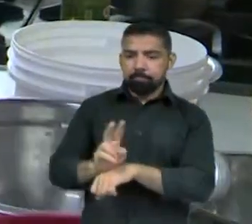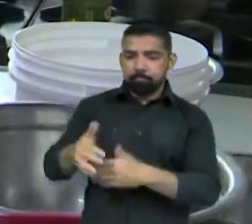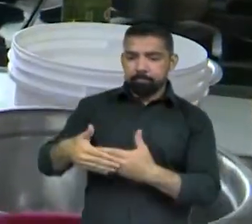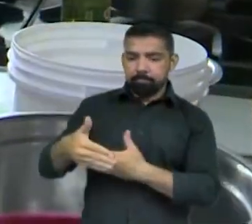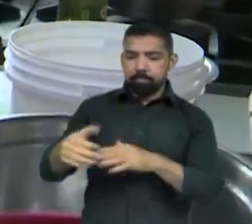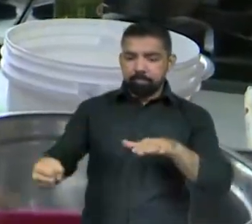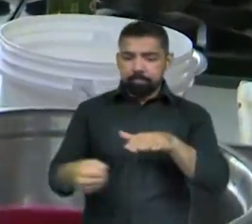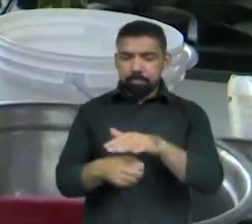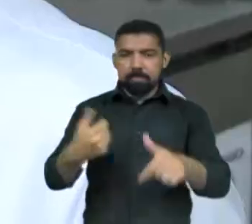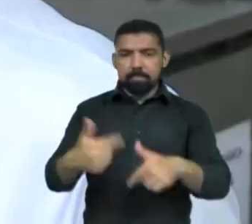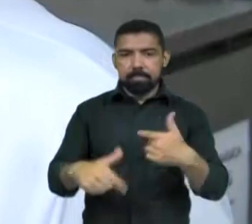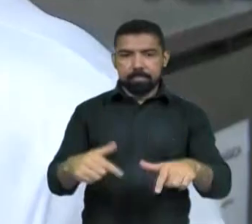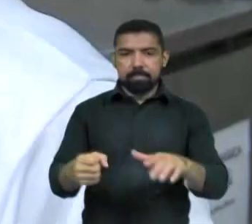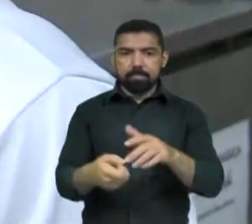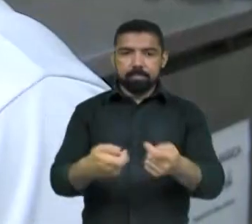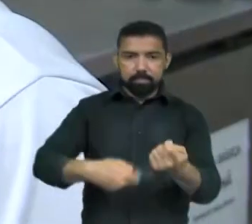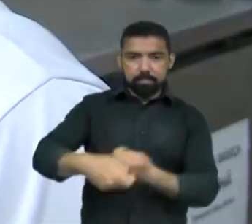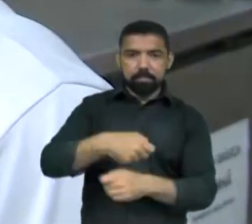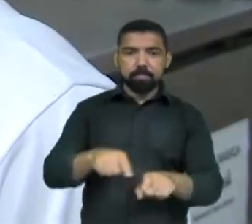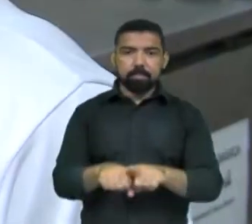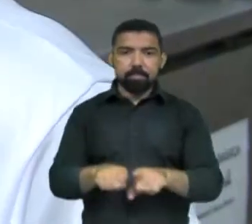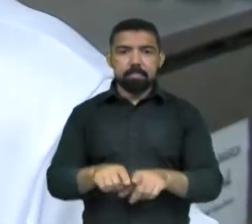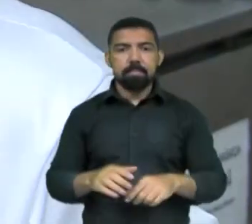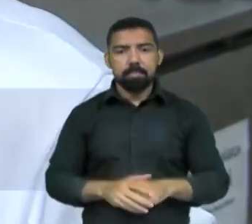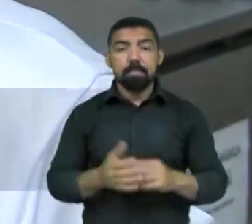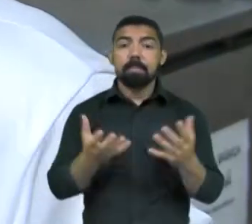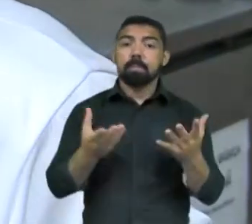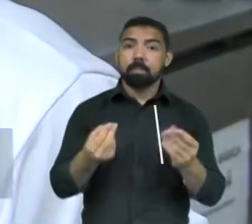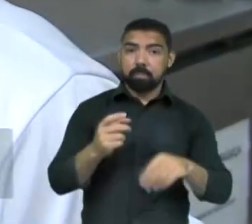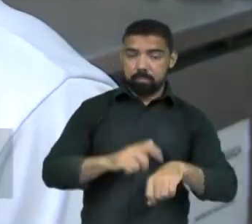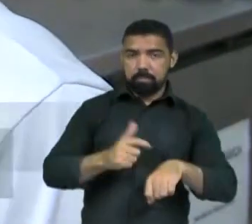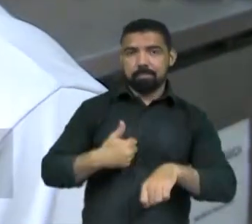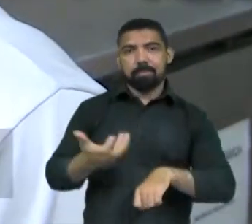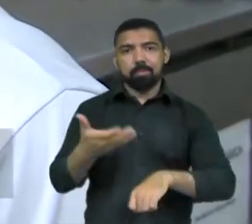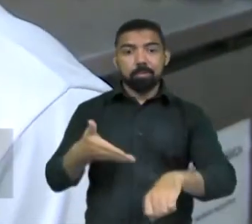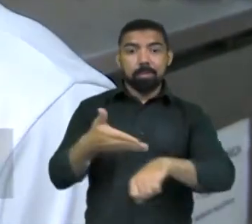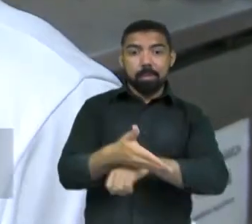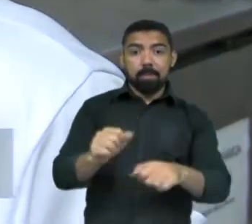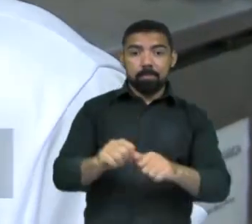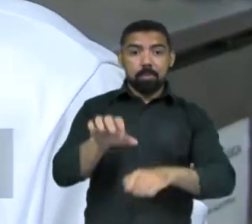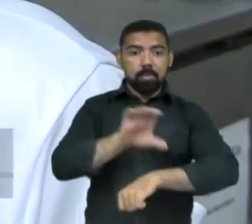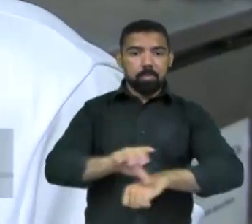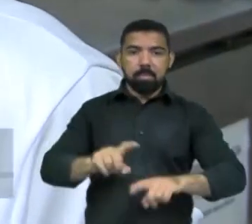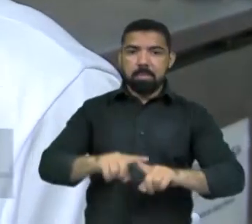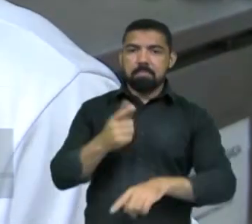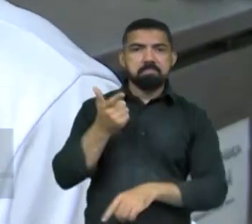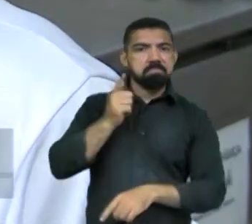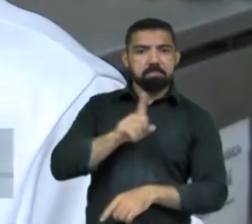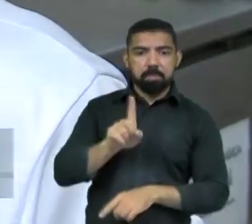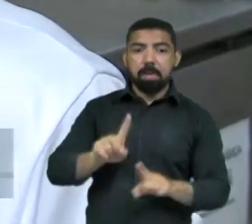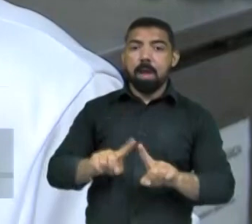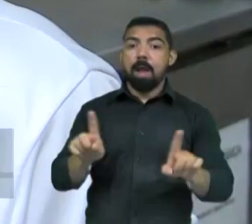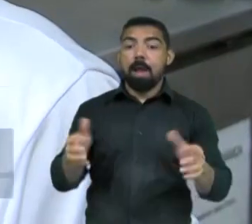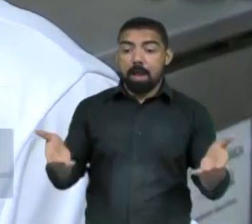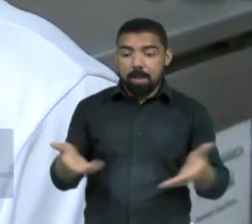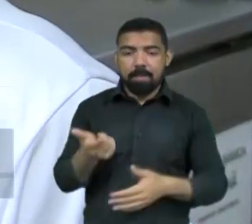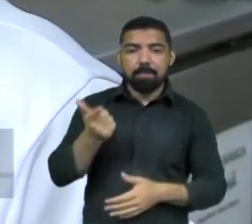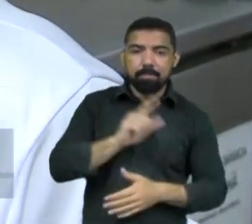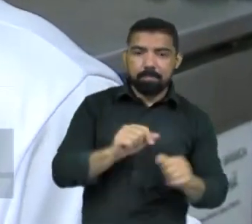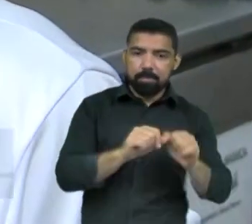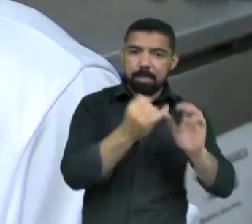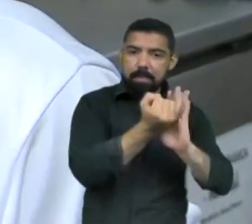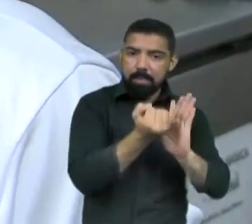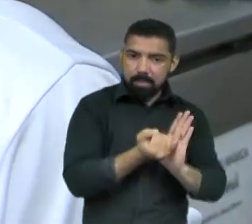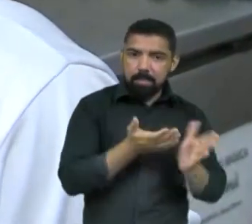no mercado de trabalho. Muito tempo eu tentava fazer esse curso e não tinha conseguido. Aí agora eu consegui fazer a inscrição,